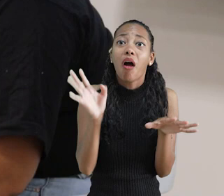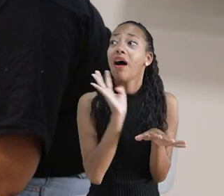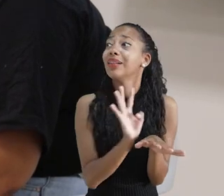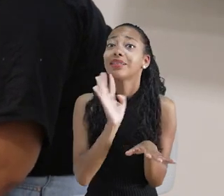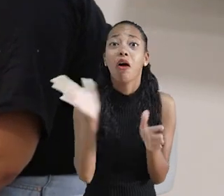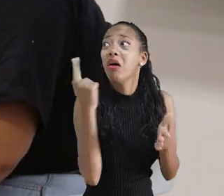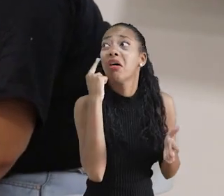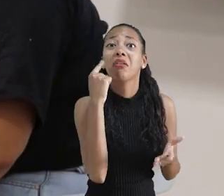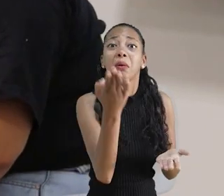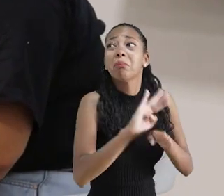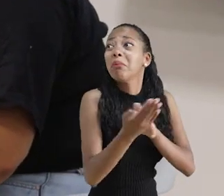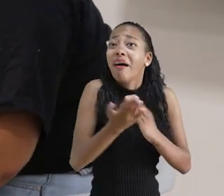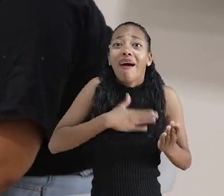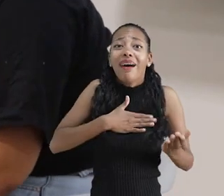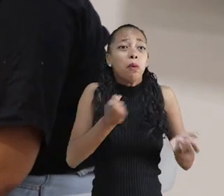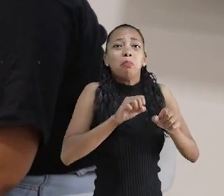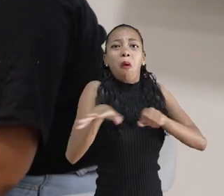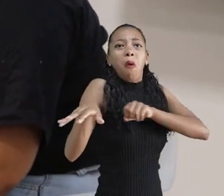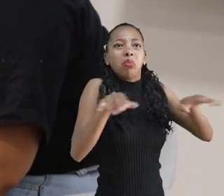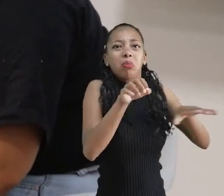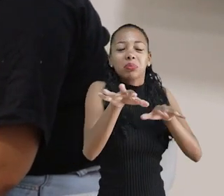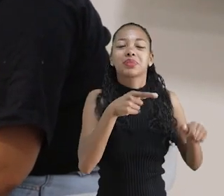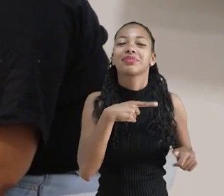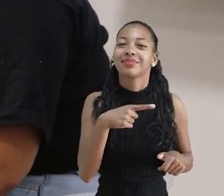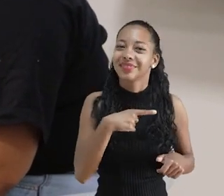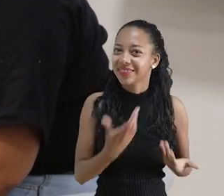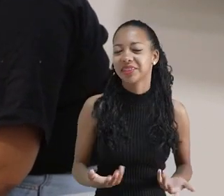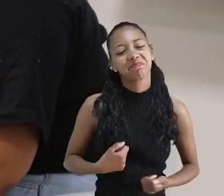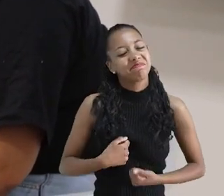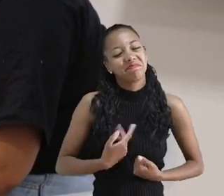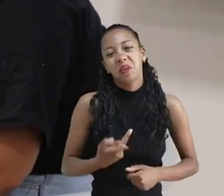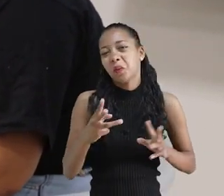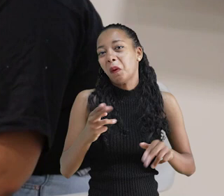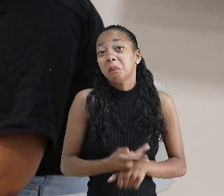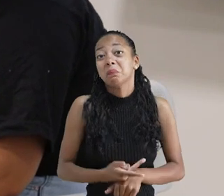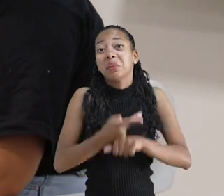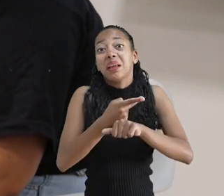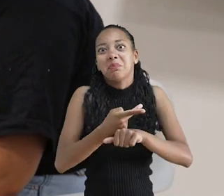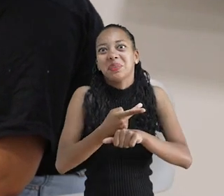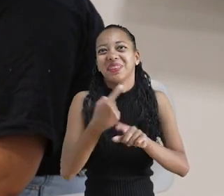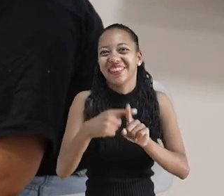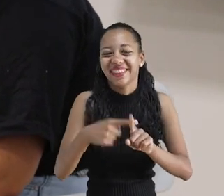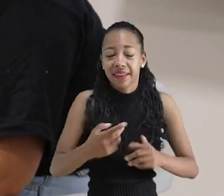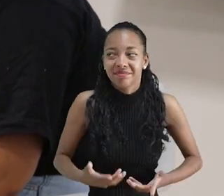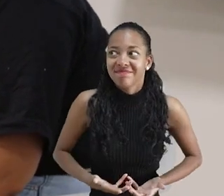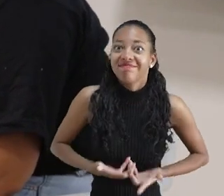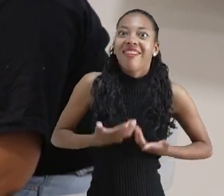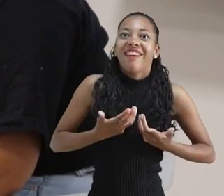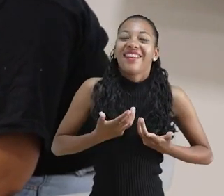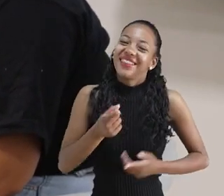ser bem tratado no bairro bem conhecido e tudo mais é o maior prêmio né é o maior prêmio porque eh se a gente faz